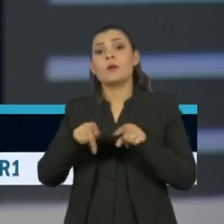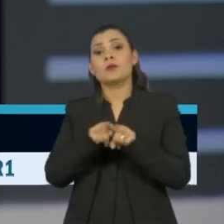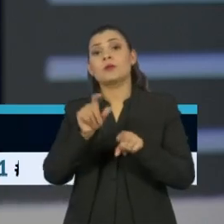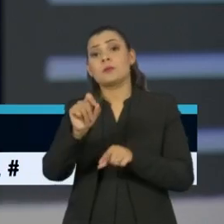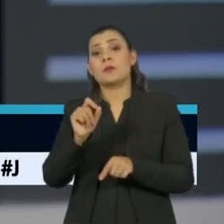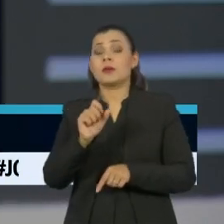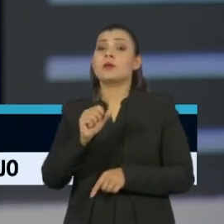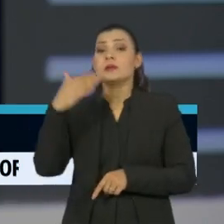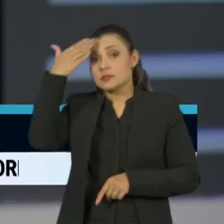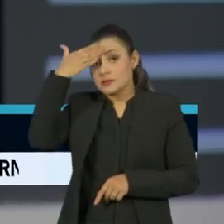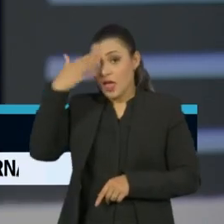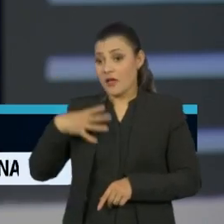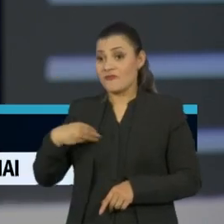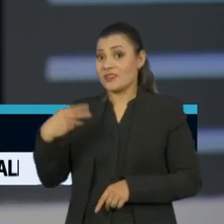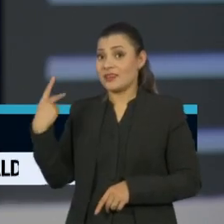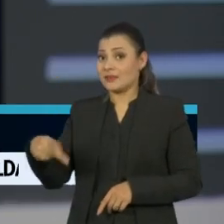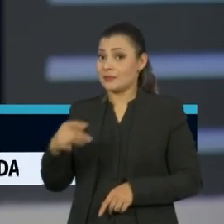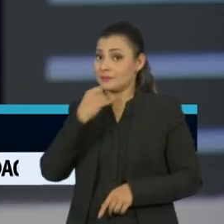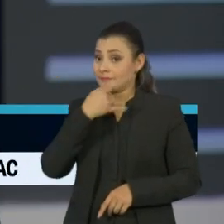teria colocado a filha o que é muito lamentável